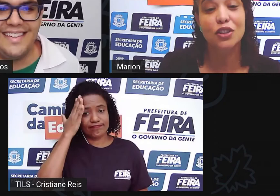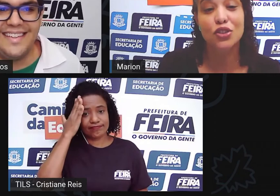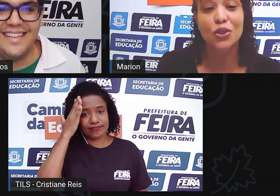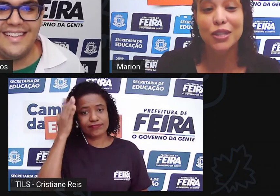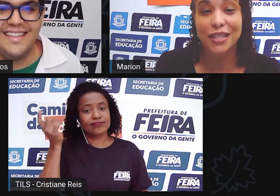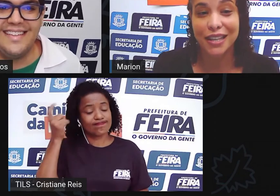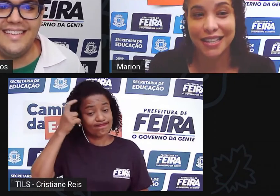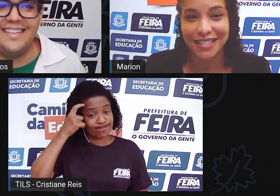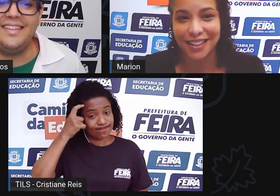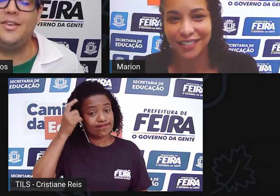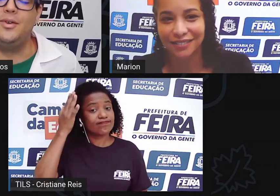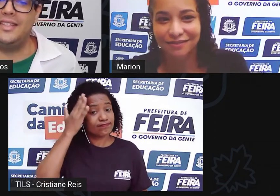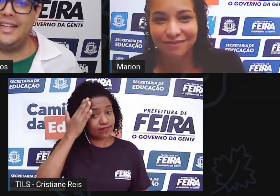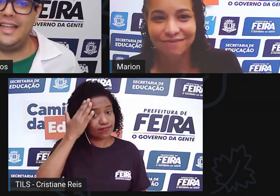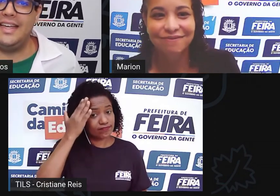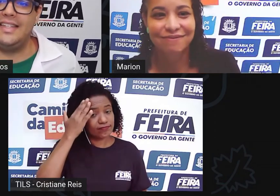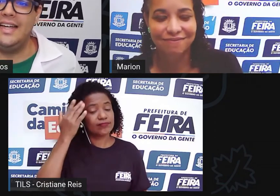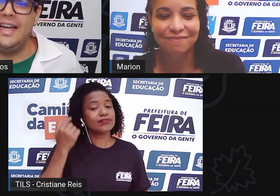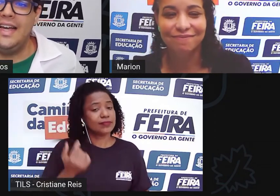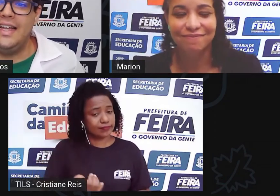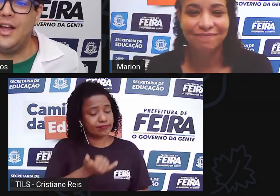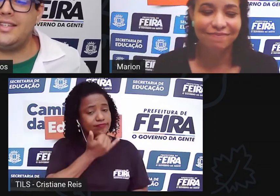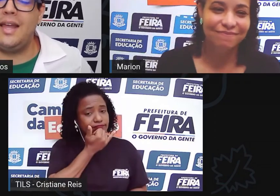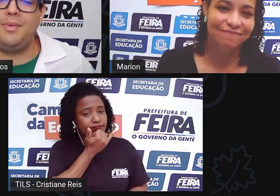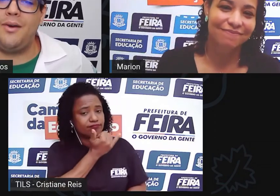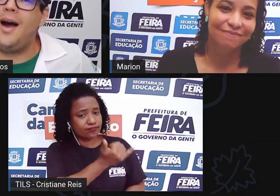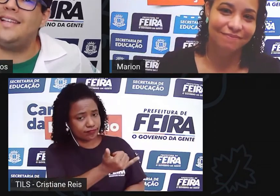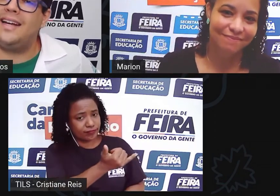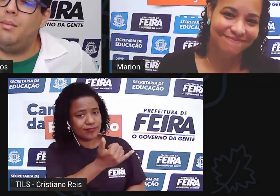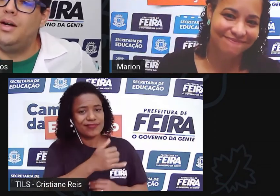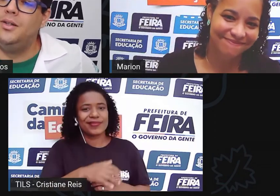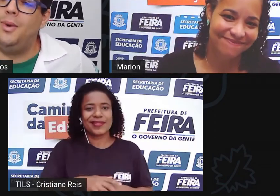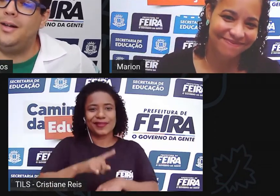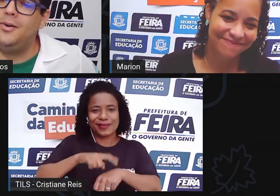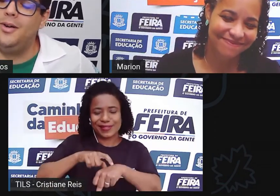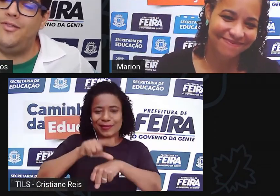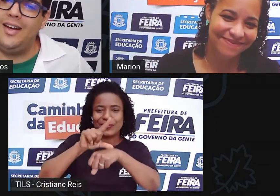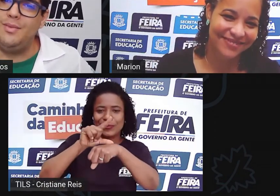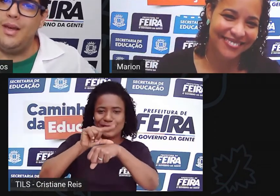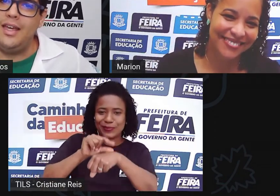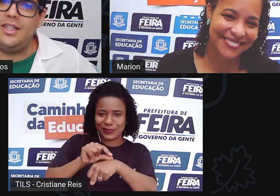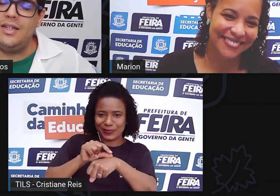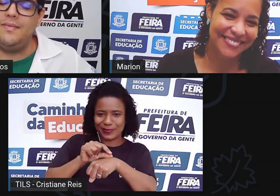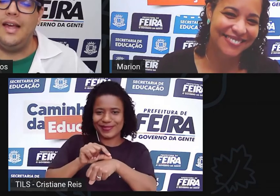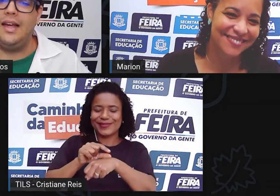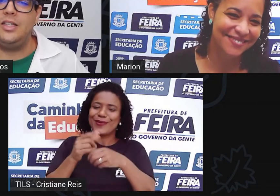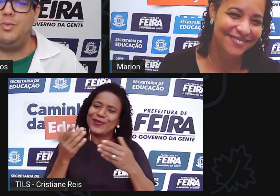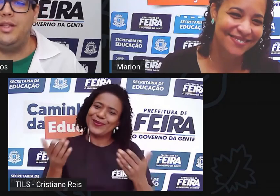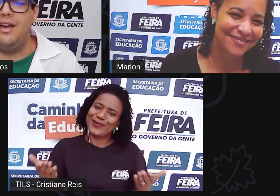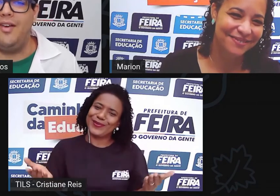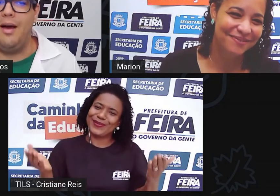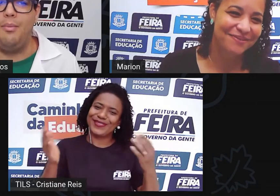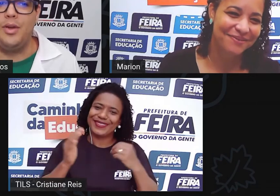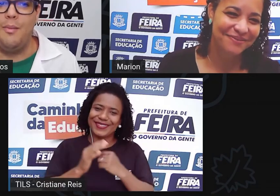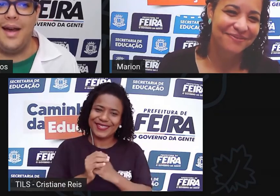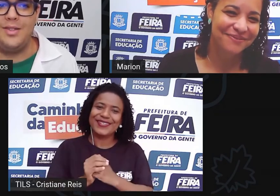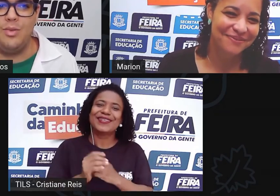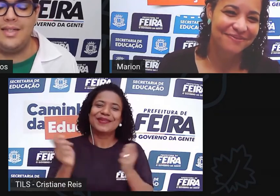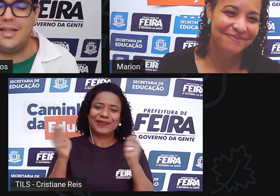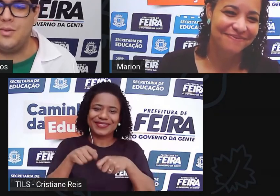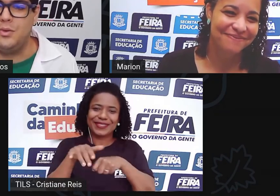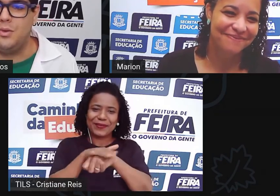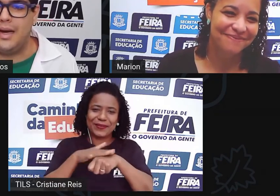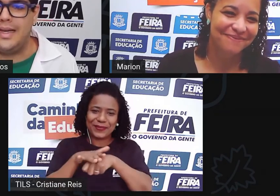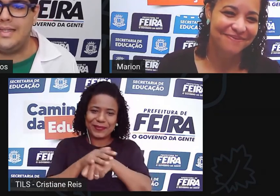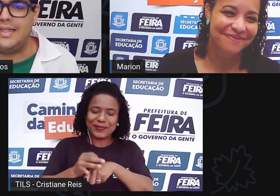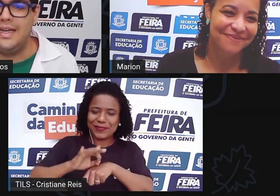Uma questão de consciência. Com certeza. Nosso tempo está quase acabando, Marion, infelizmente, né? A gente poderia falar um pouquinho mais sobre